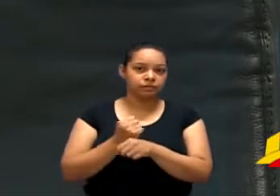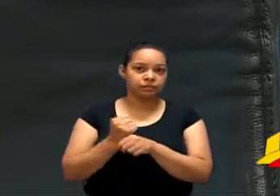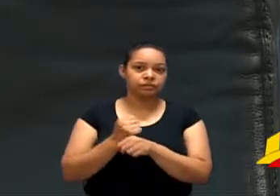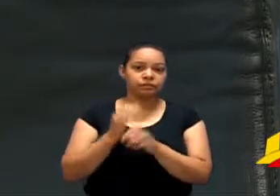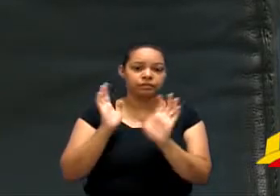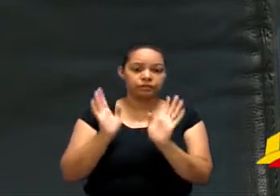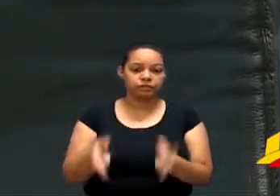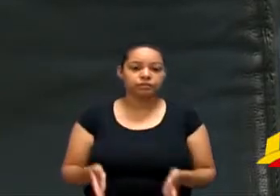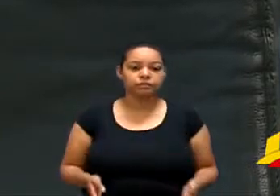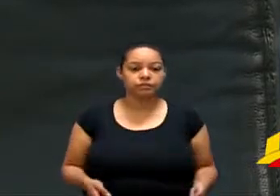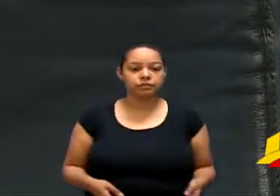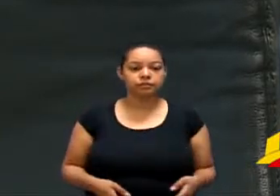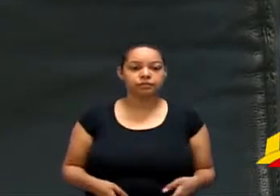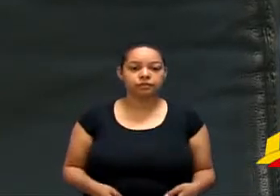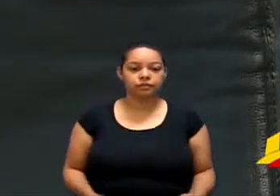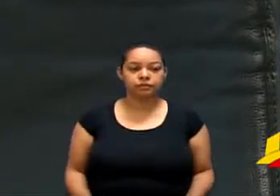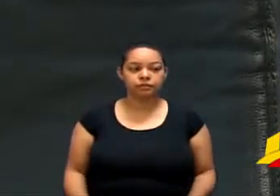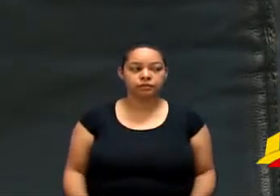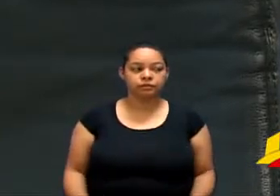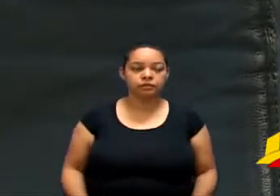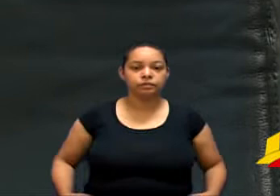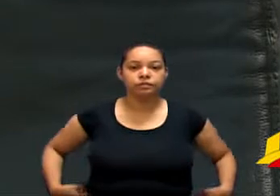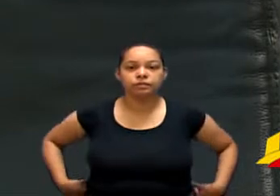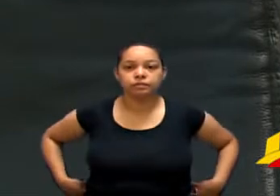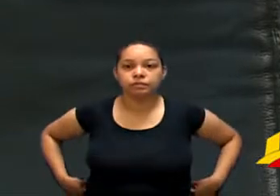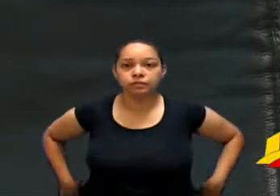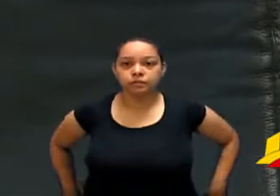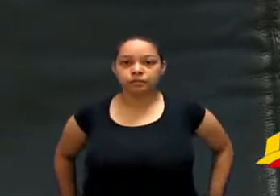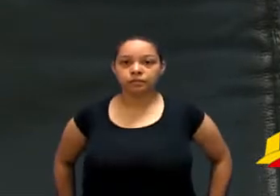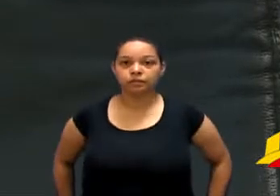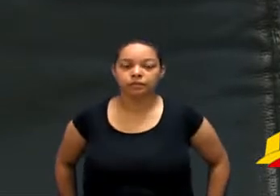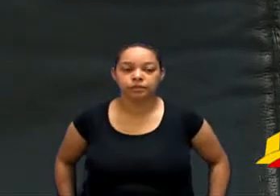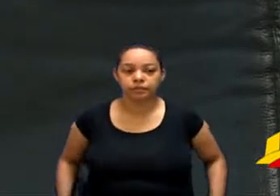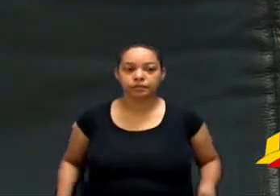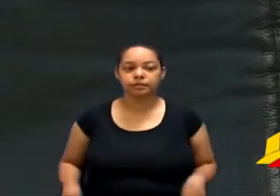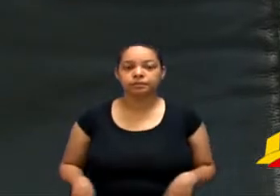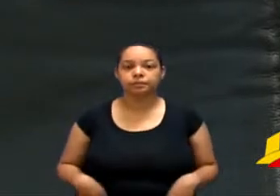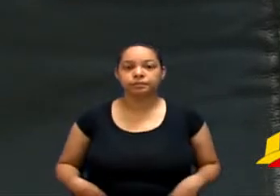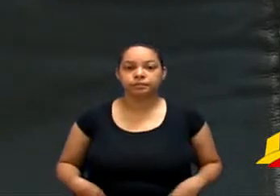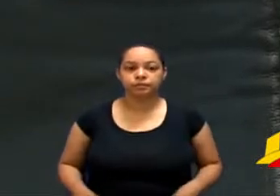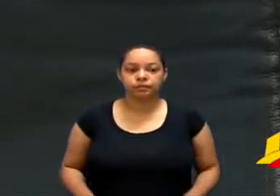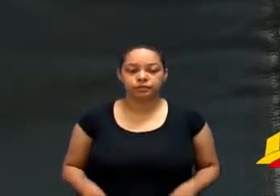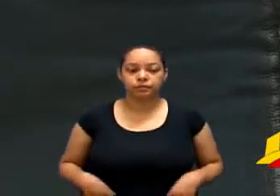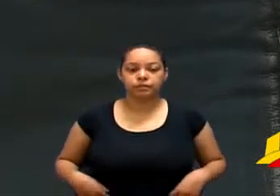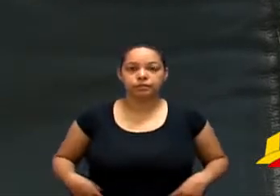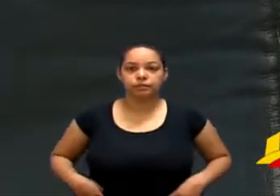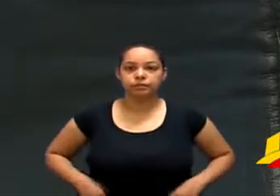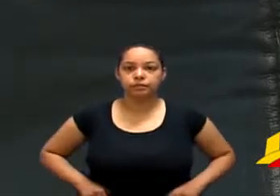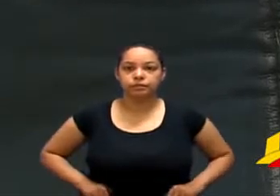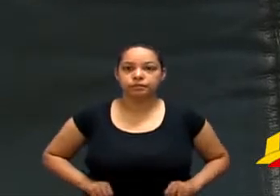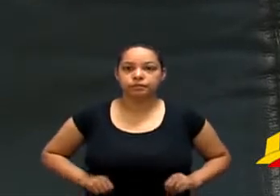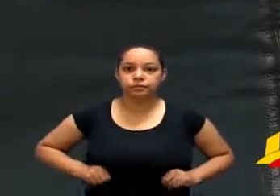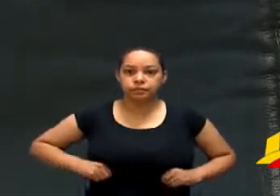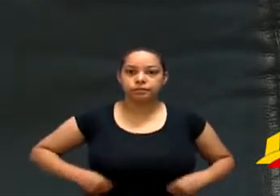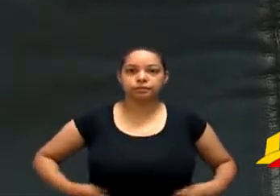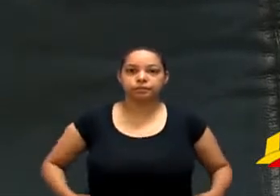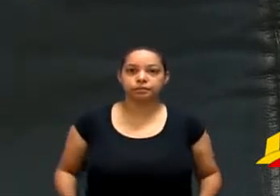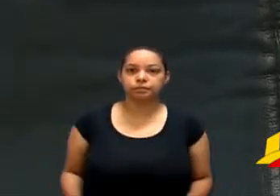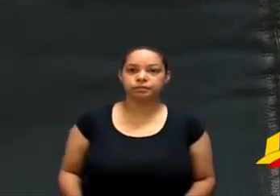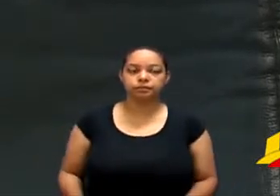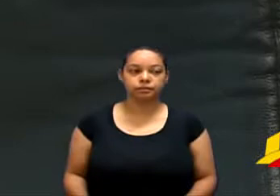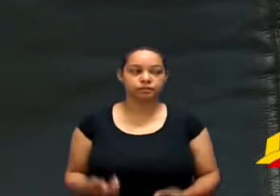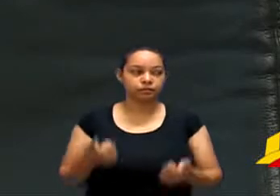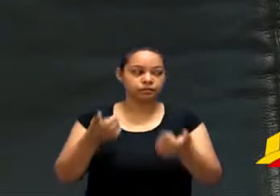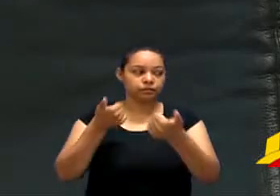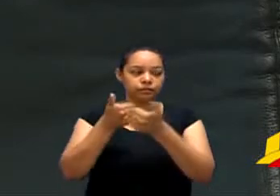o Ipanema das Pedras né para o bairro ali na mesma Estrada perto da uma fábrica céu azul também